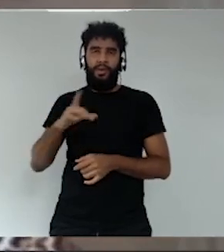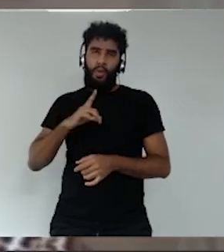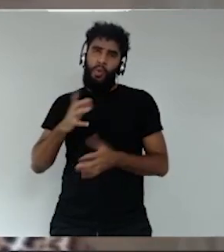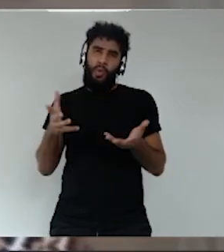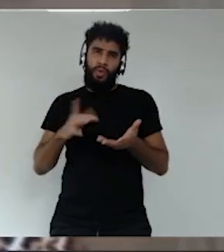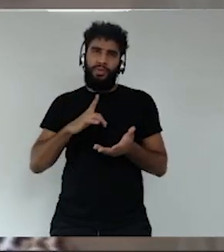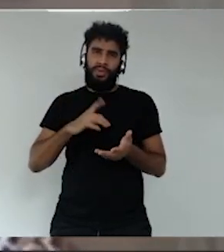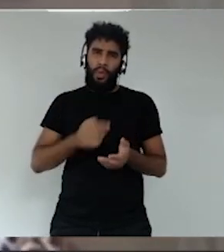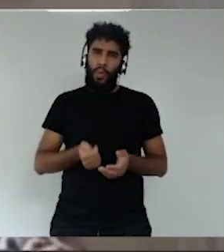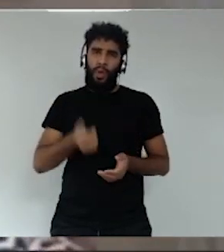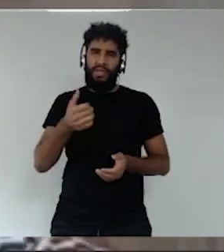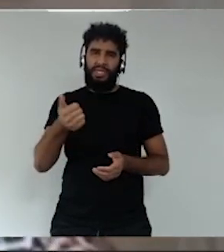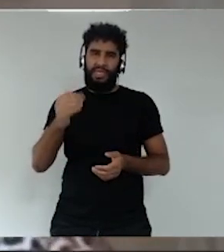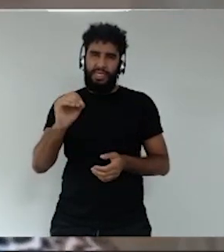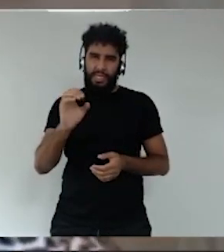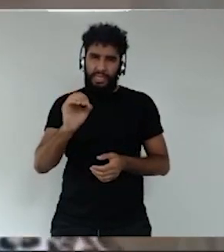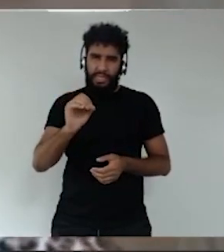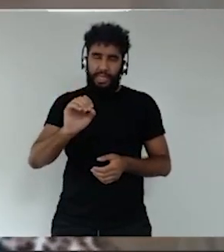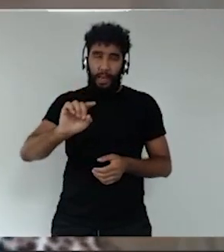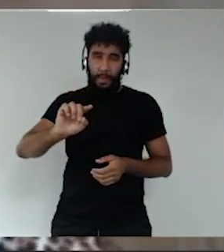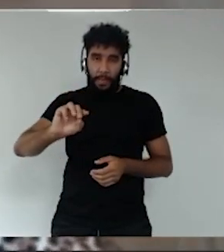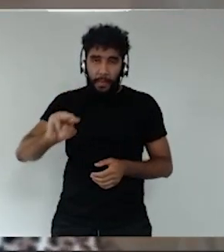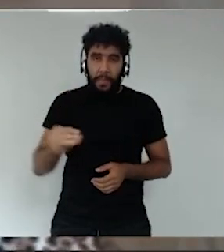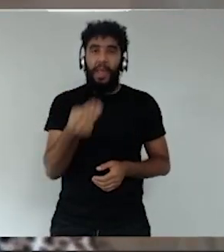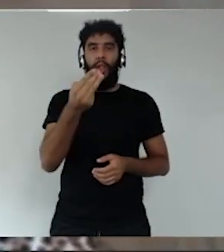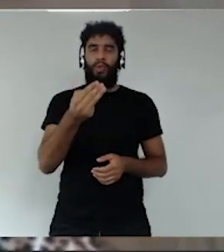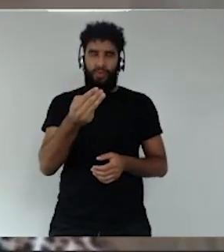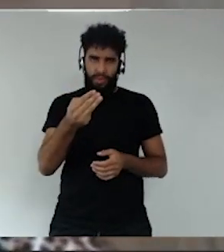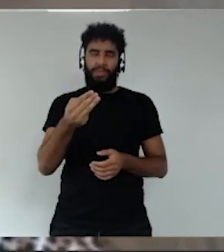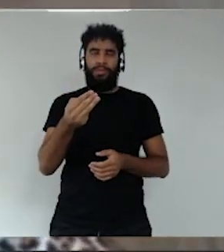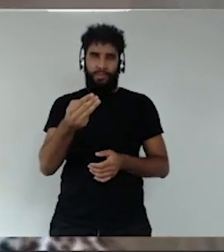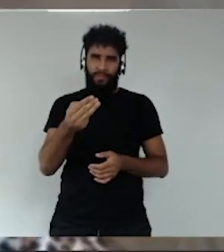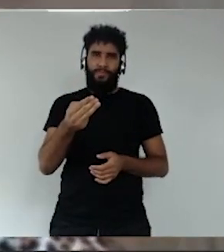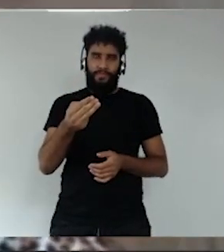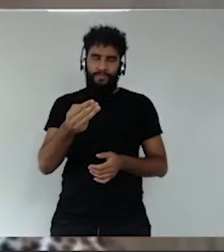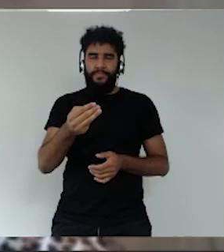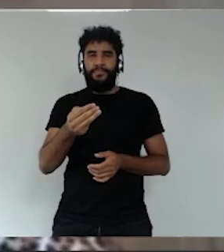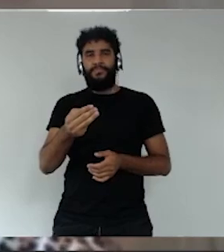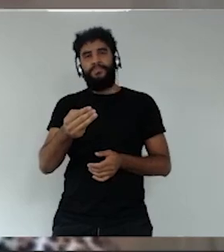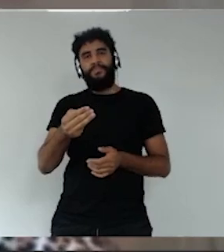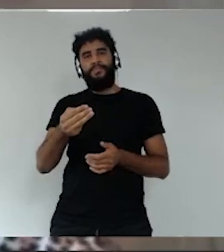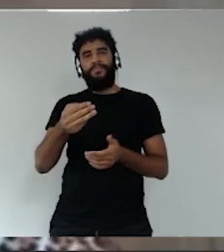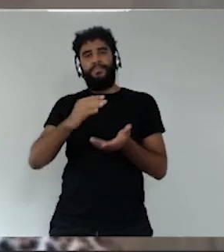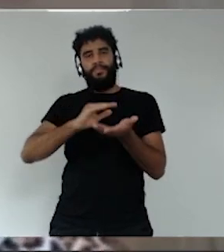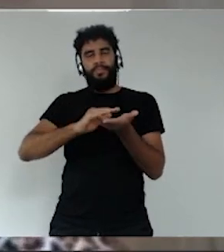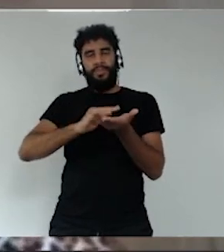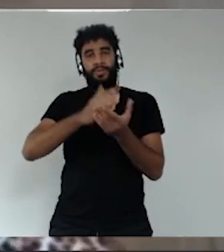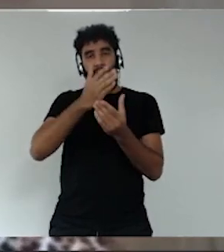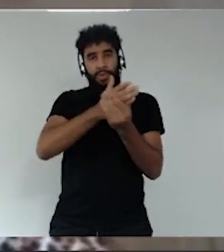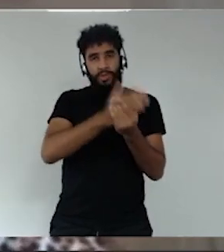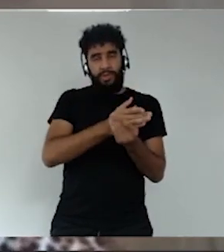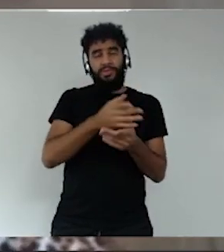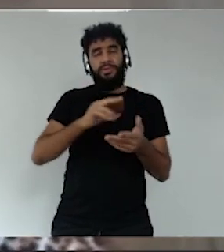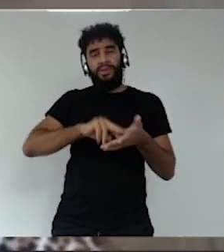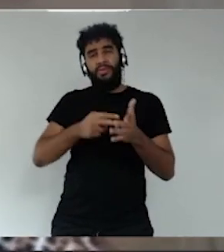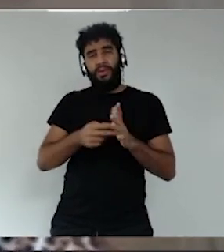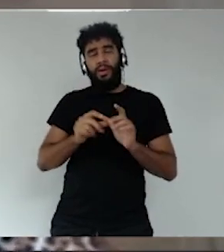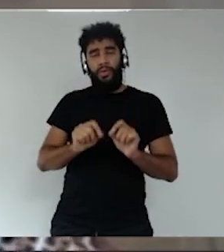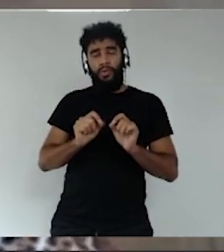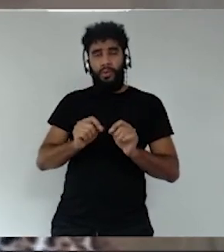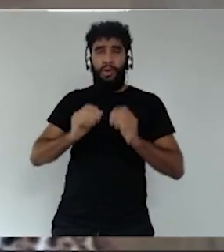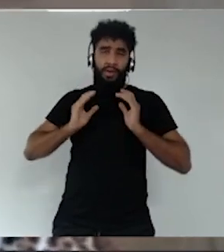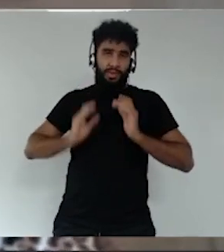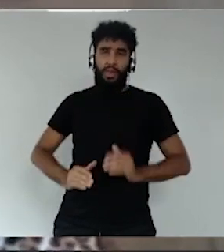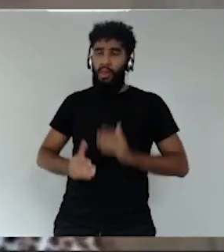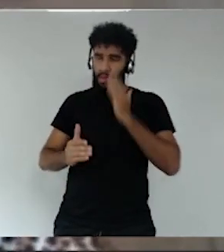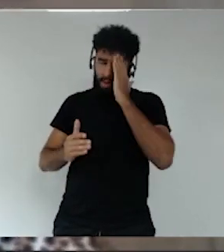de processos, e se de um lado esse protagonismo é bom, porque significa que o cidadão confia no judiciário, entrega seus pleitos